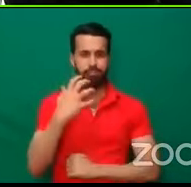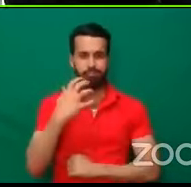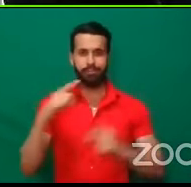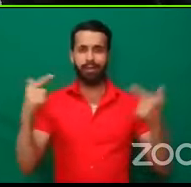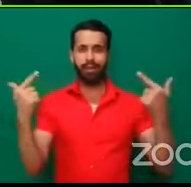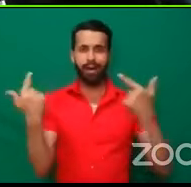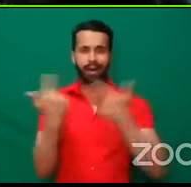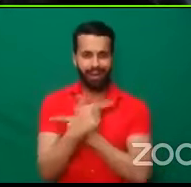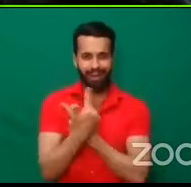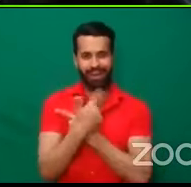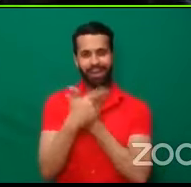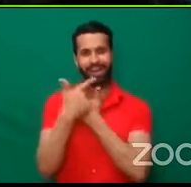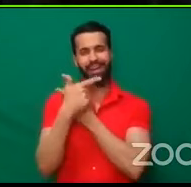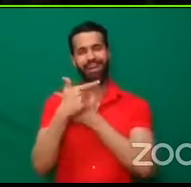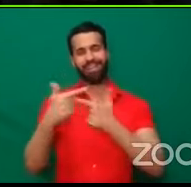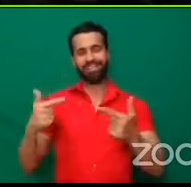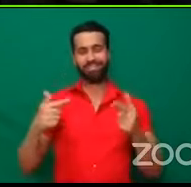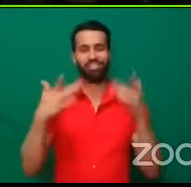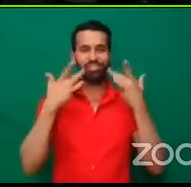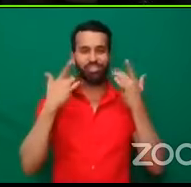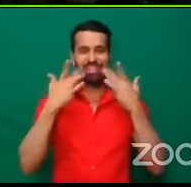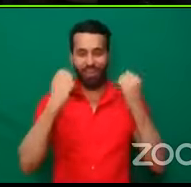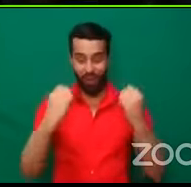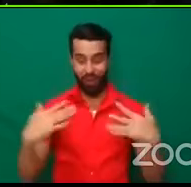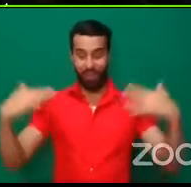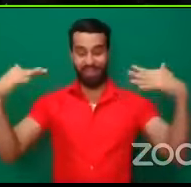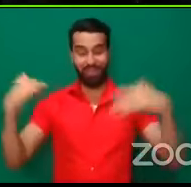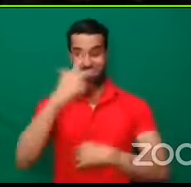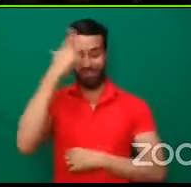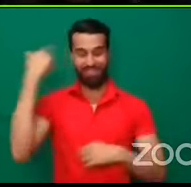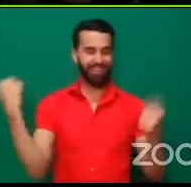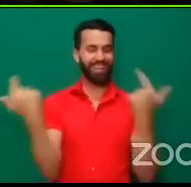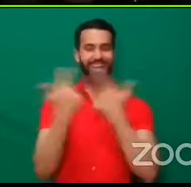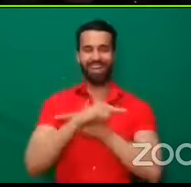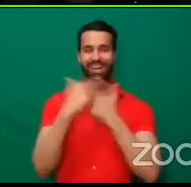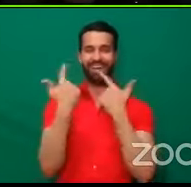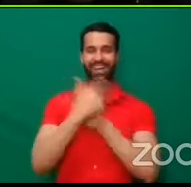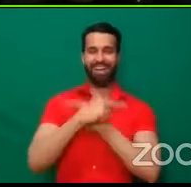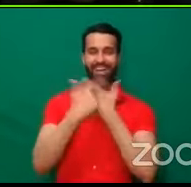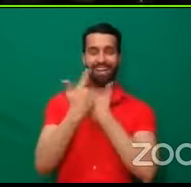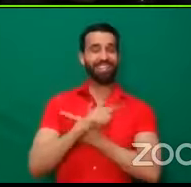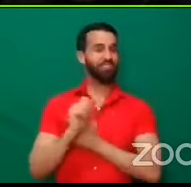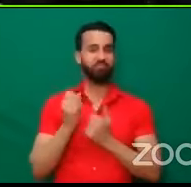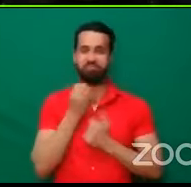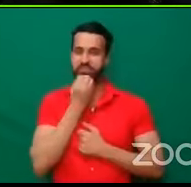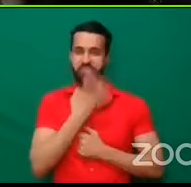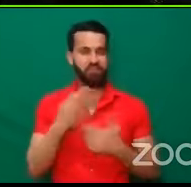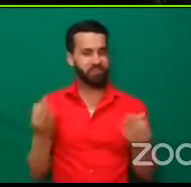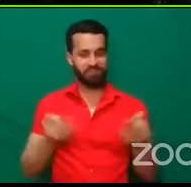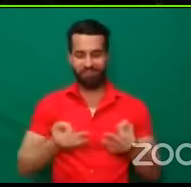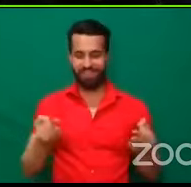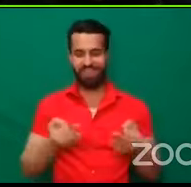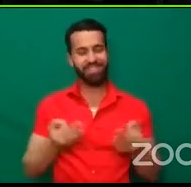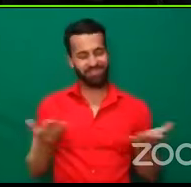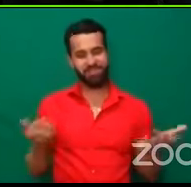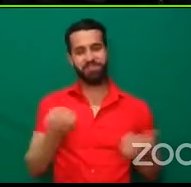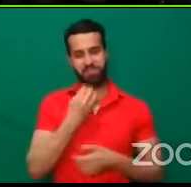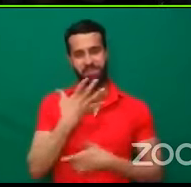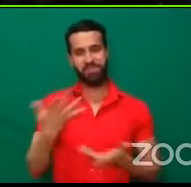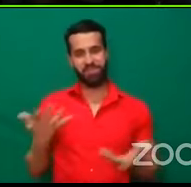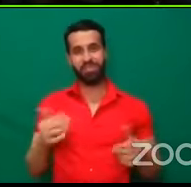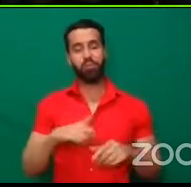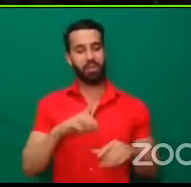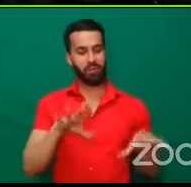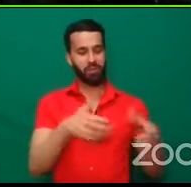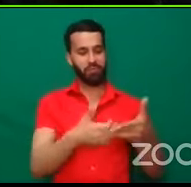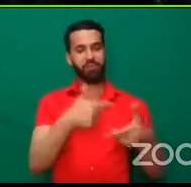Teatro lotado, assim, a galera começou a rir muito, assim, e daí, valeu a pena, né? E essa equipe que trabalhou